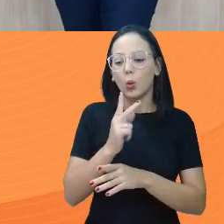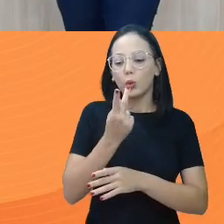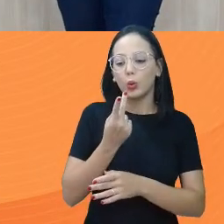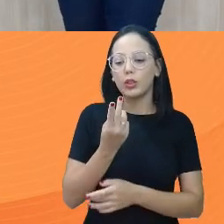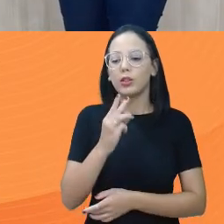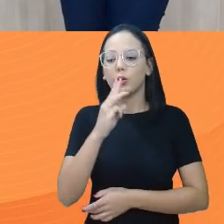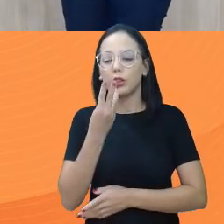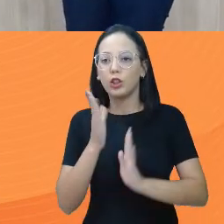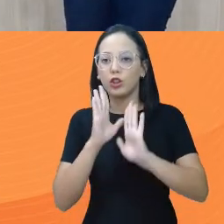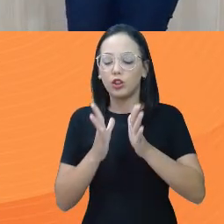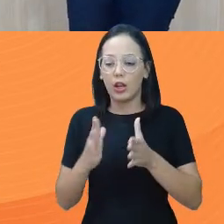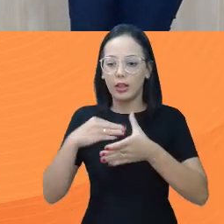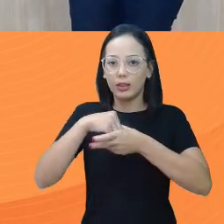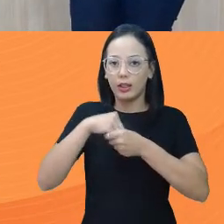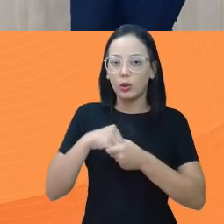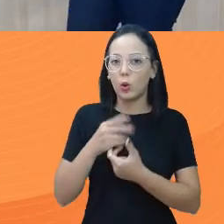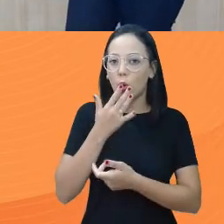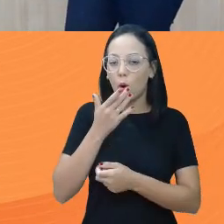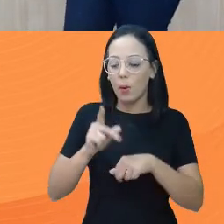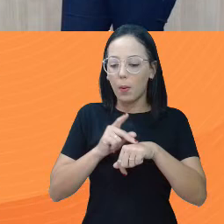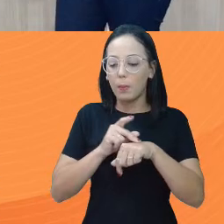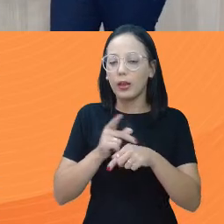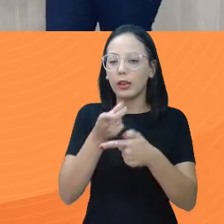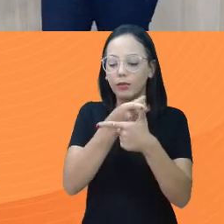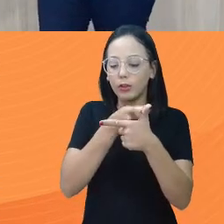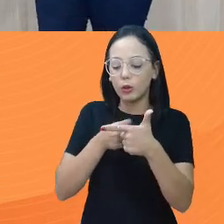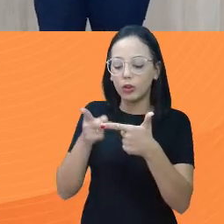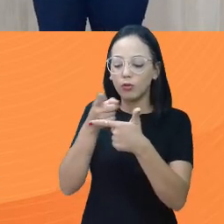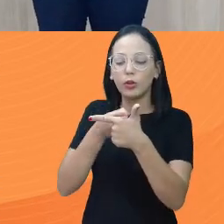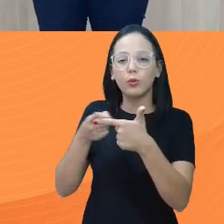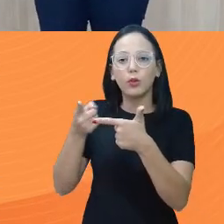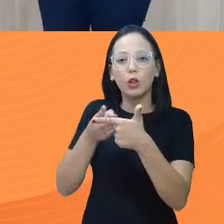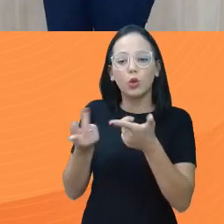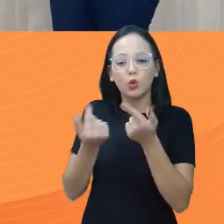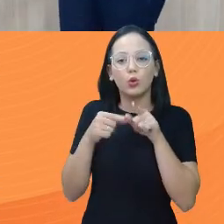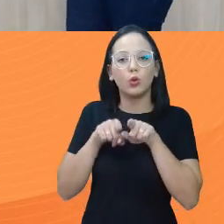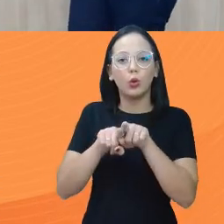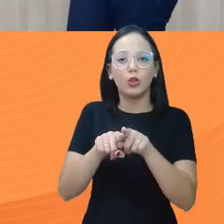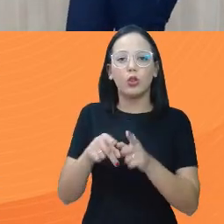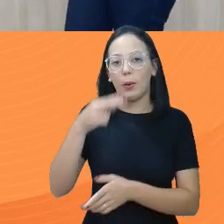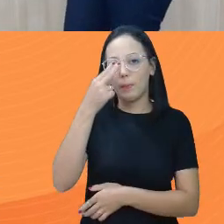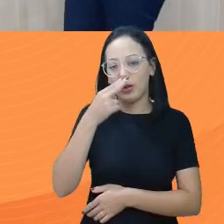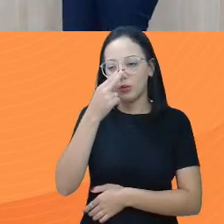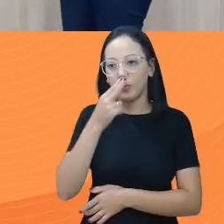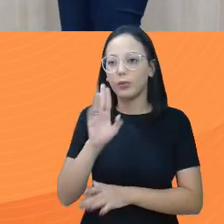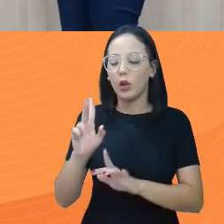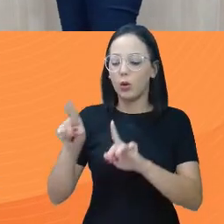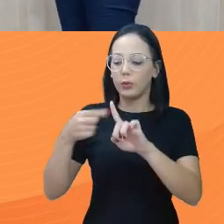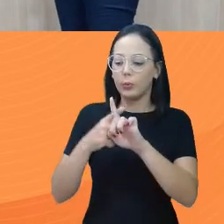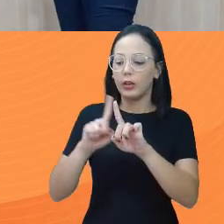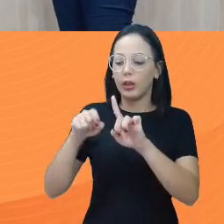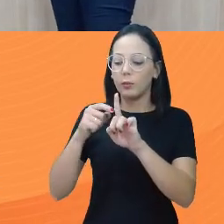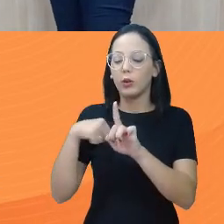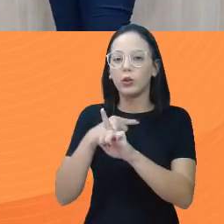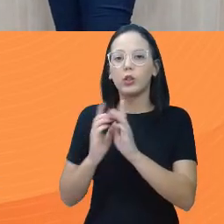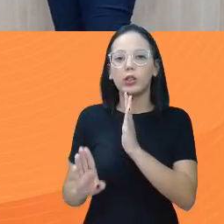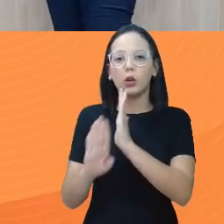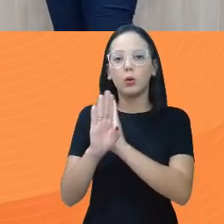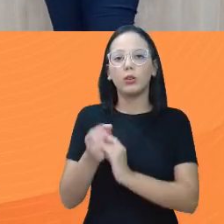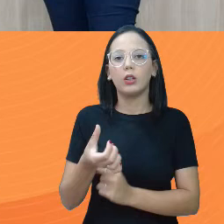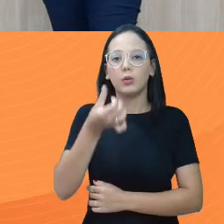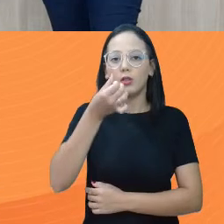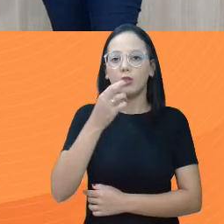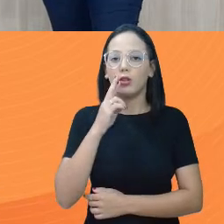e o 3, que estão sinalizados em preto, dividiu os dois valores ao mesmo tempo. E aí, quando a gente multiplica, a gente acha o 6